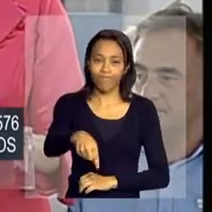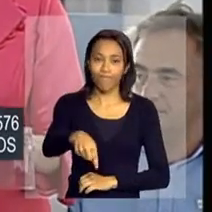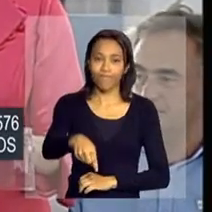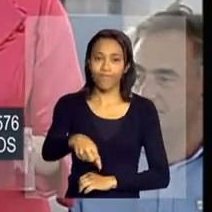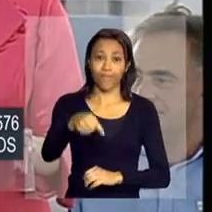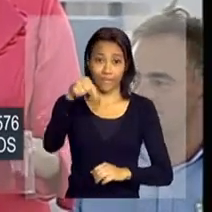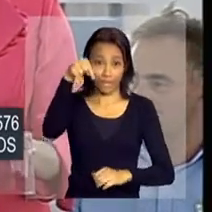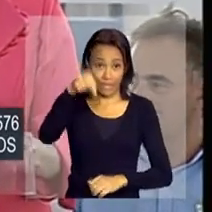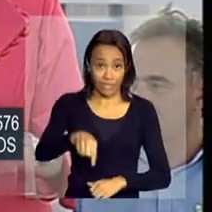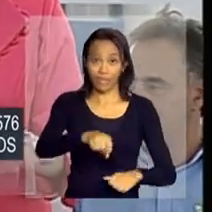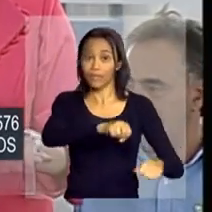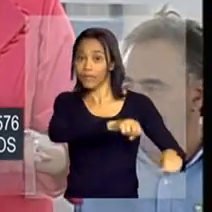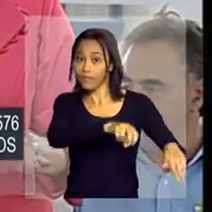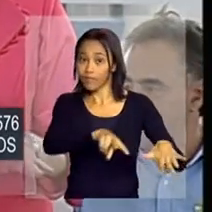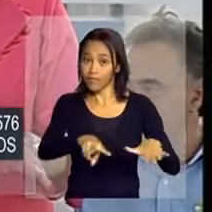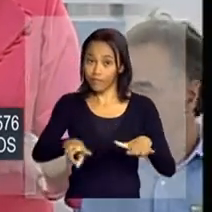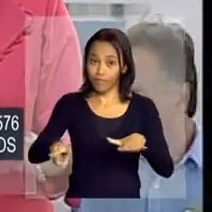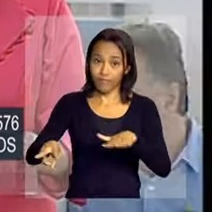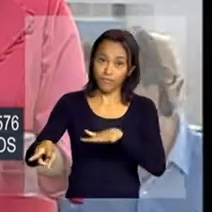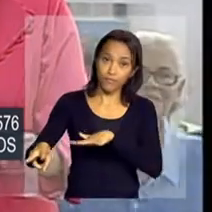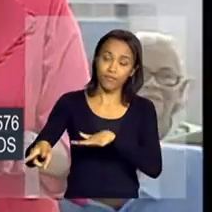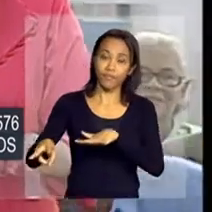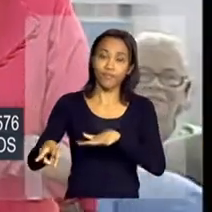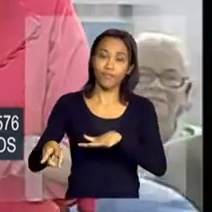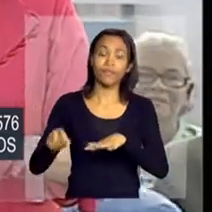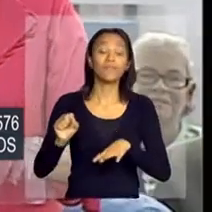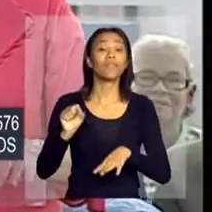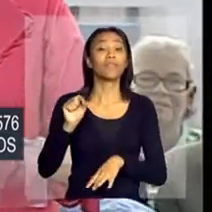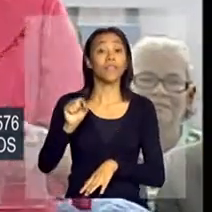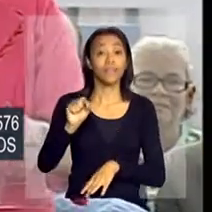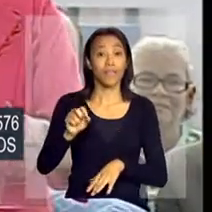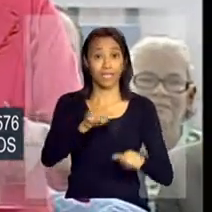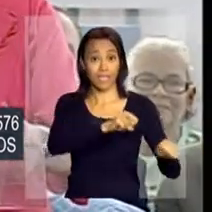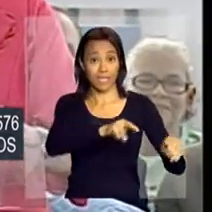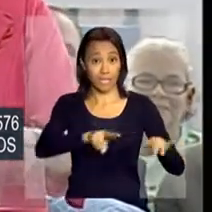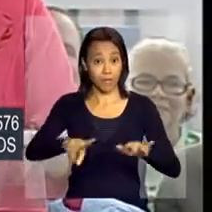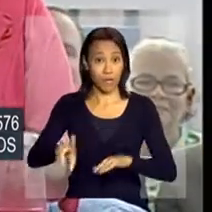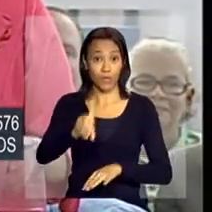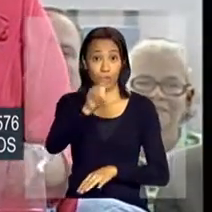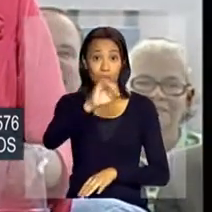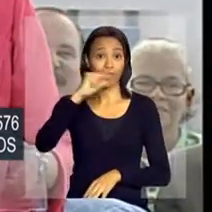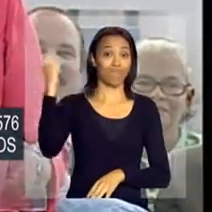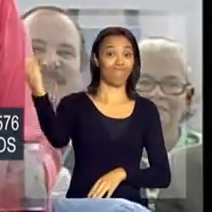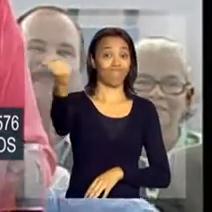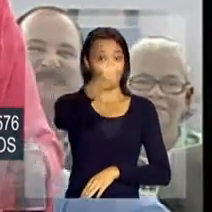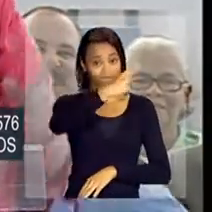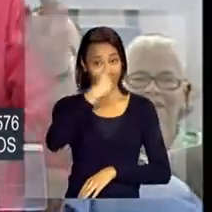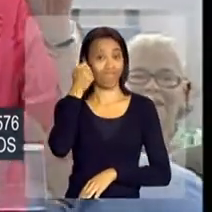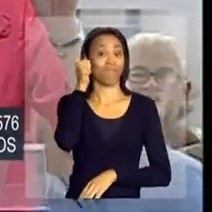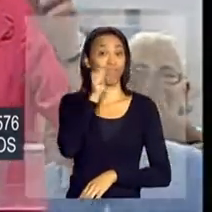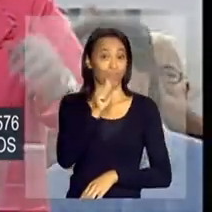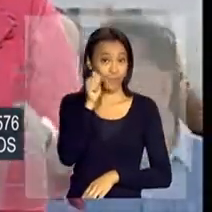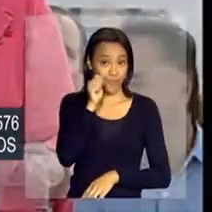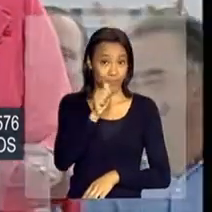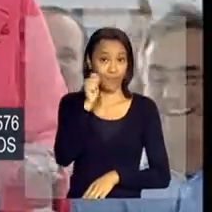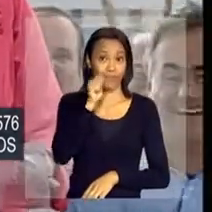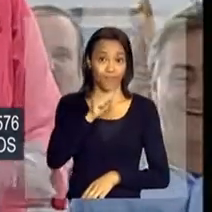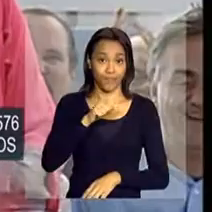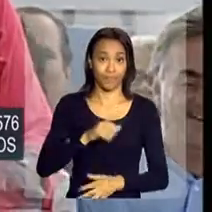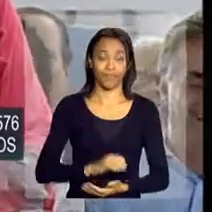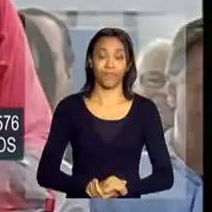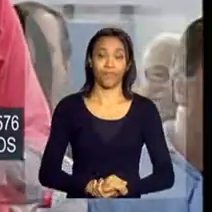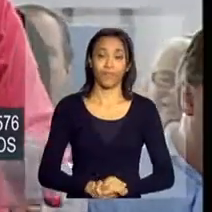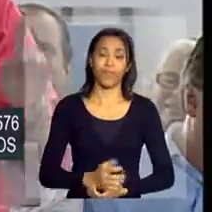nessa semana, que é a semana do Dia Internacional da Mulher, eu